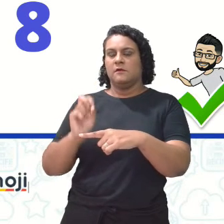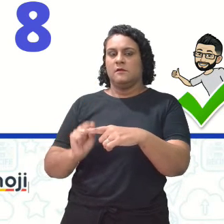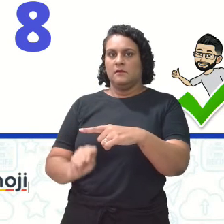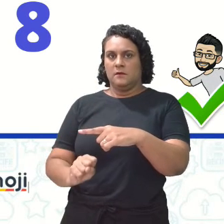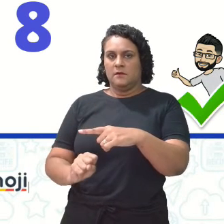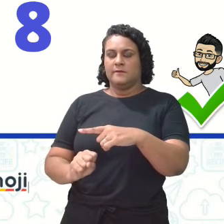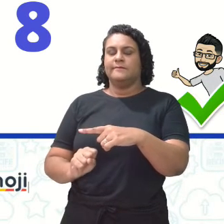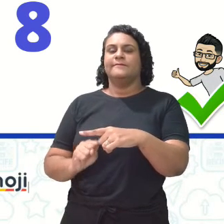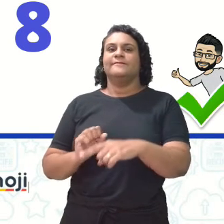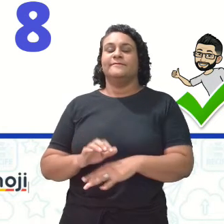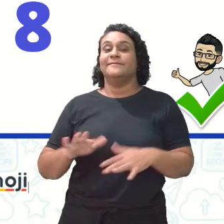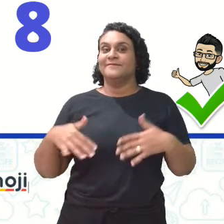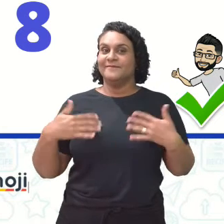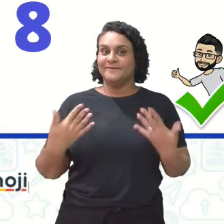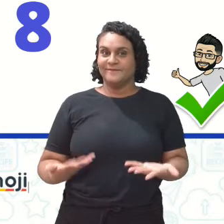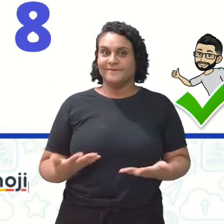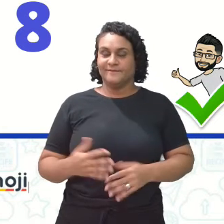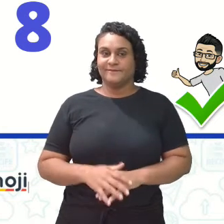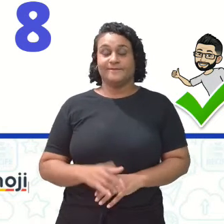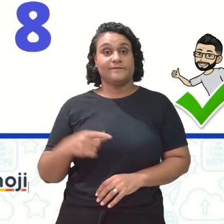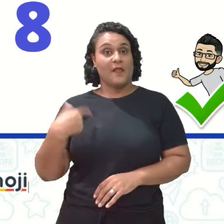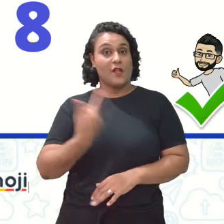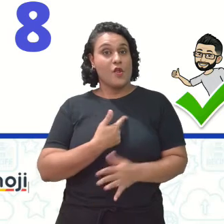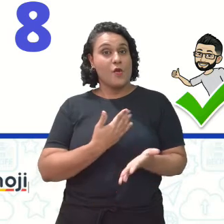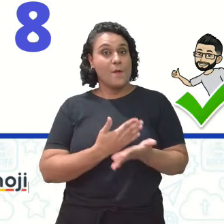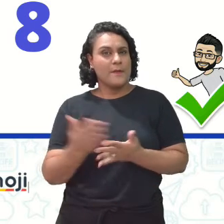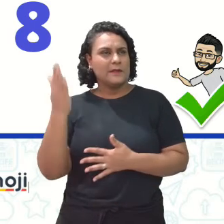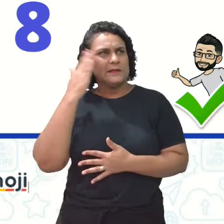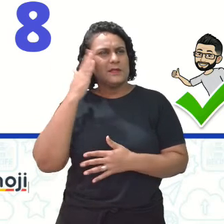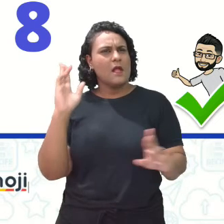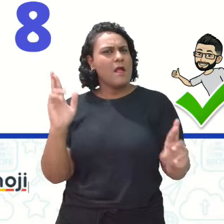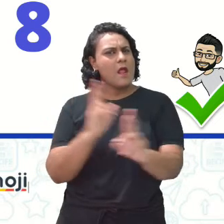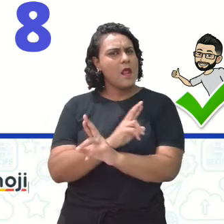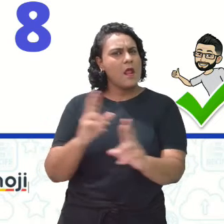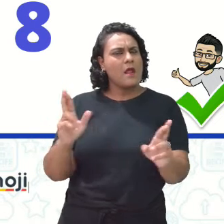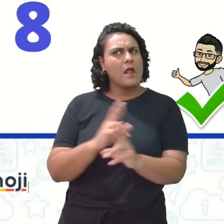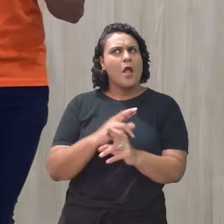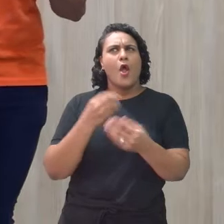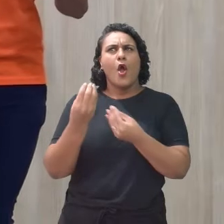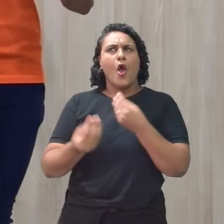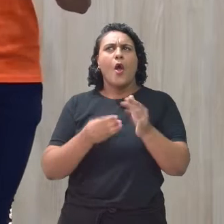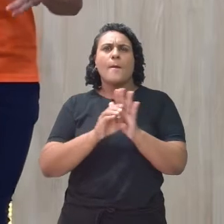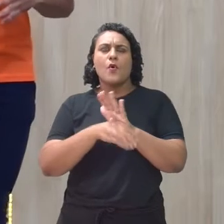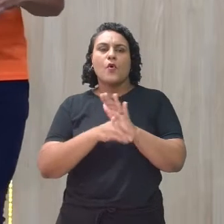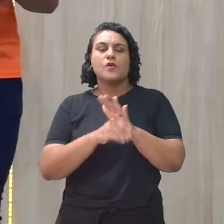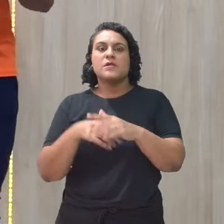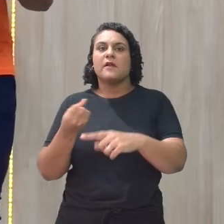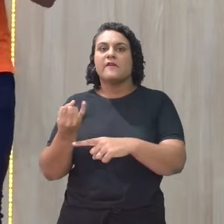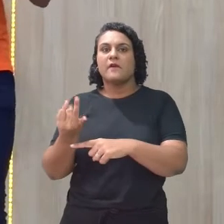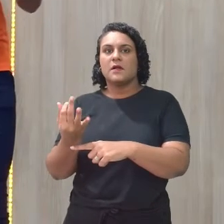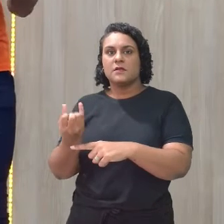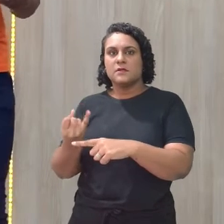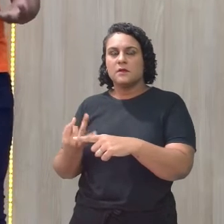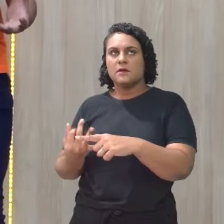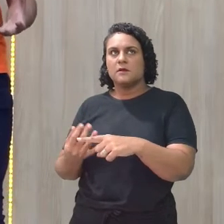2/8, certo? Então, a gente começa a entender essa relação aí de definição de fração e a gente pode também entender a